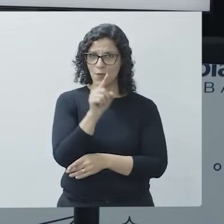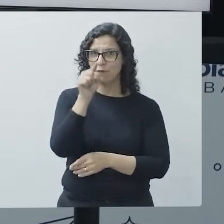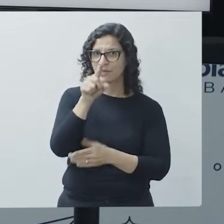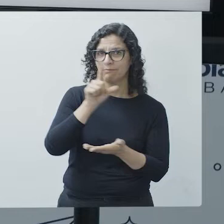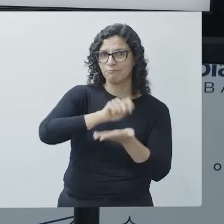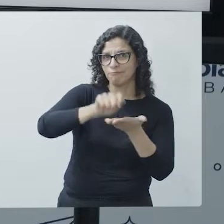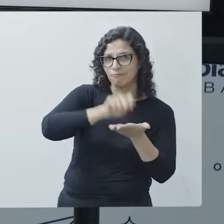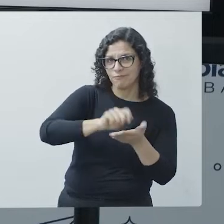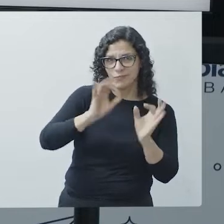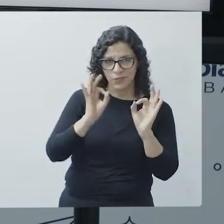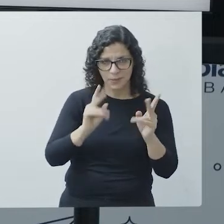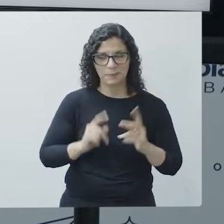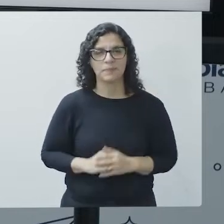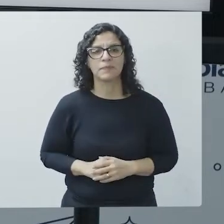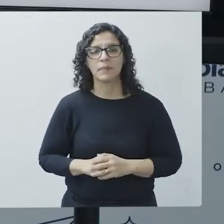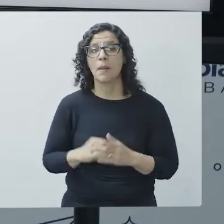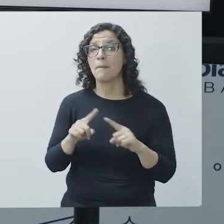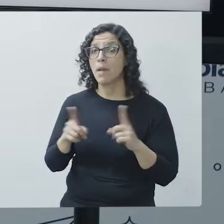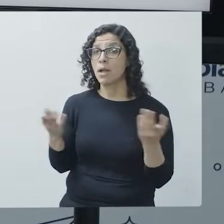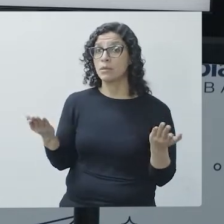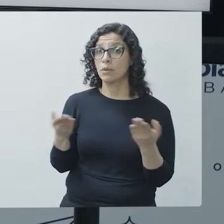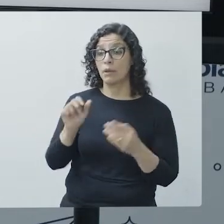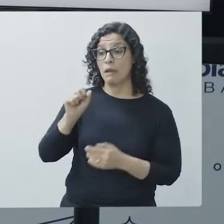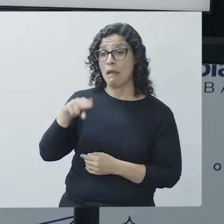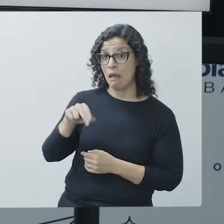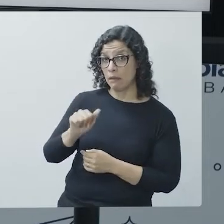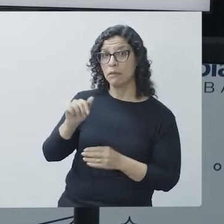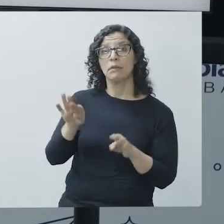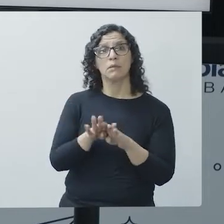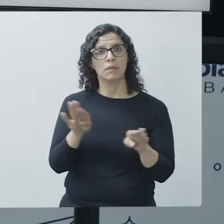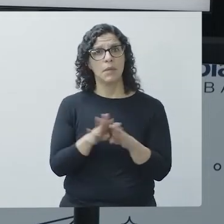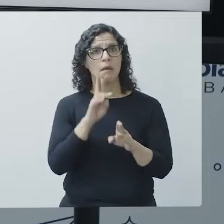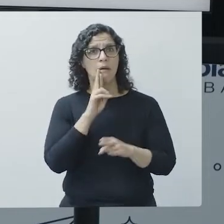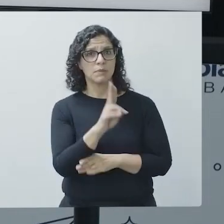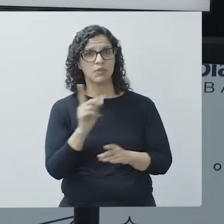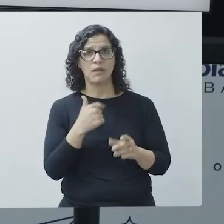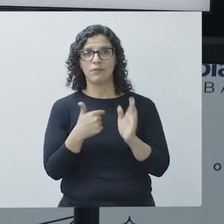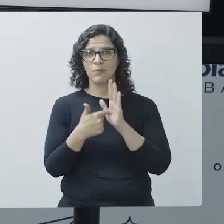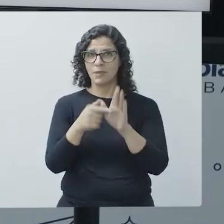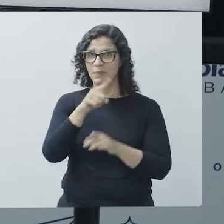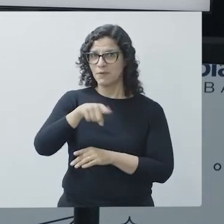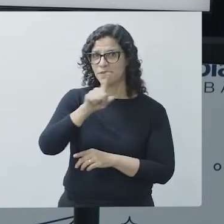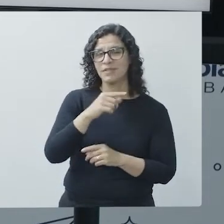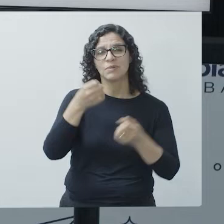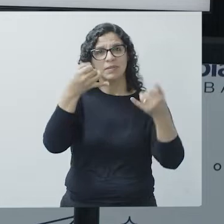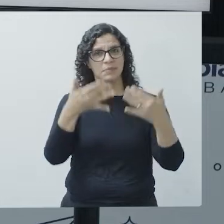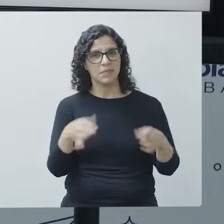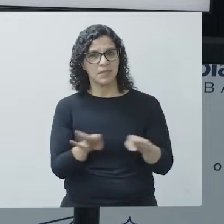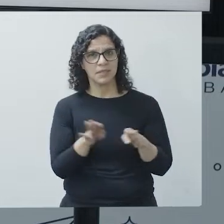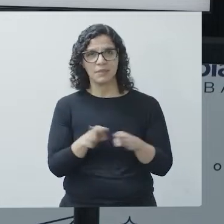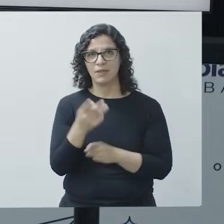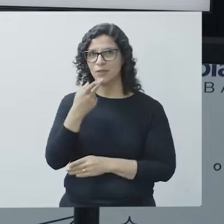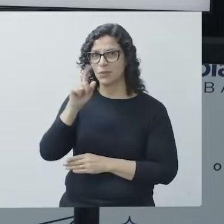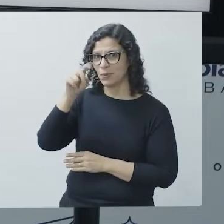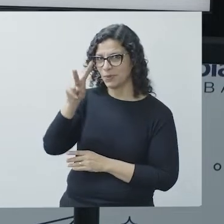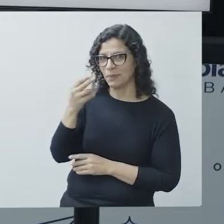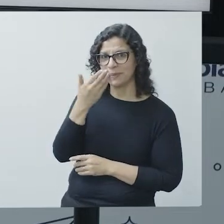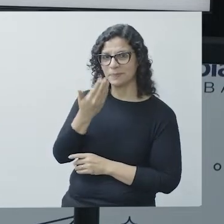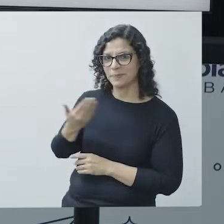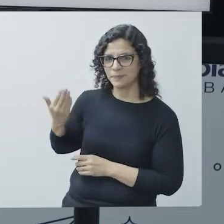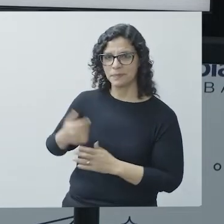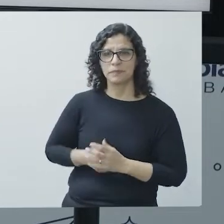você colocou, ok? Mas como a Ana Maria Machado já responde, trouxe para vocês o que ela diz a esse respeito. Olha